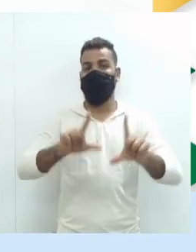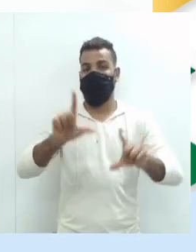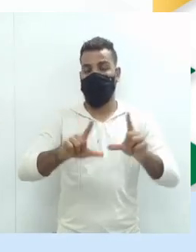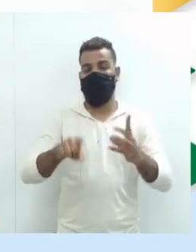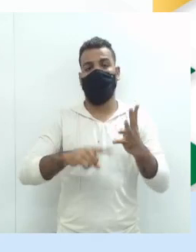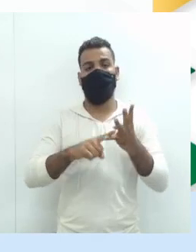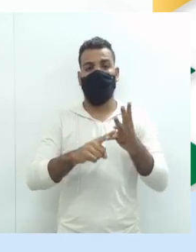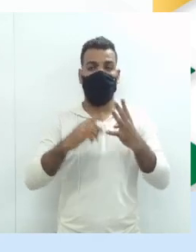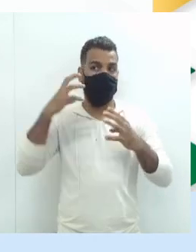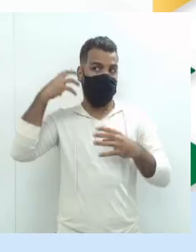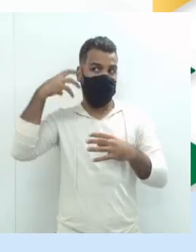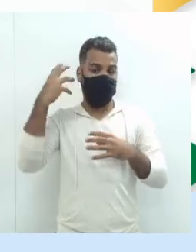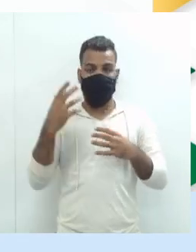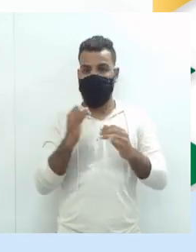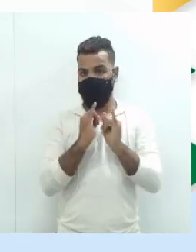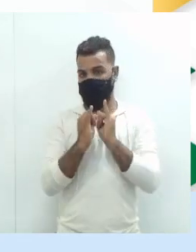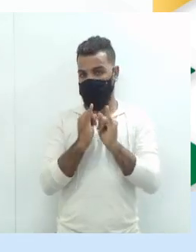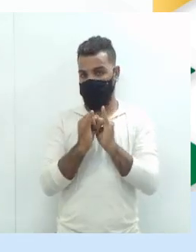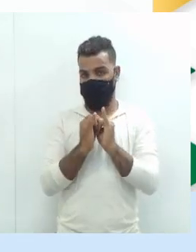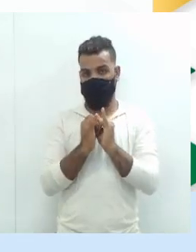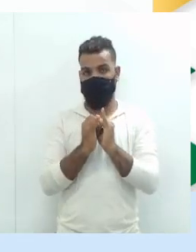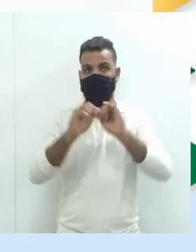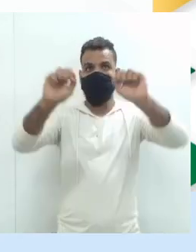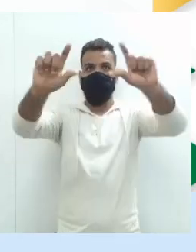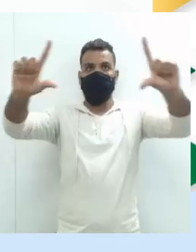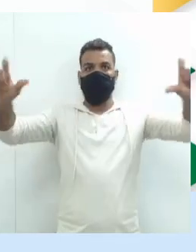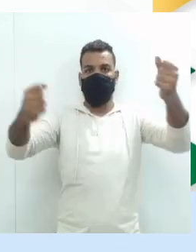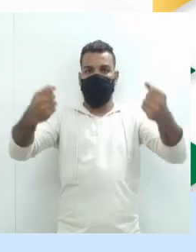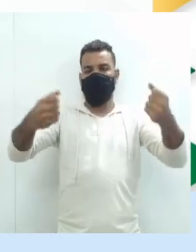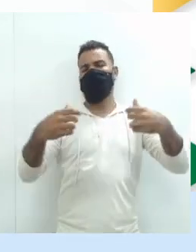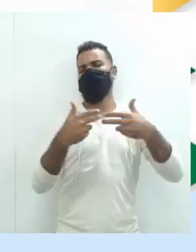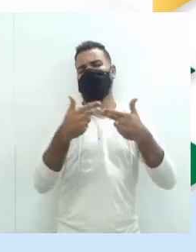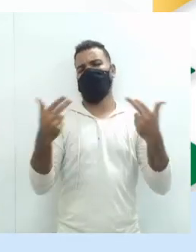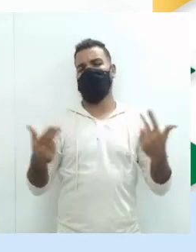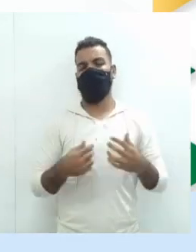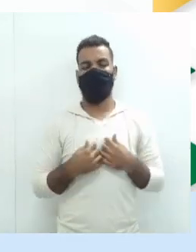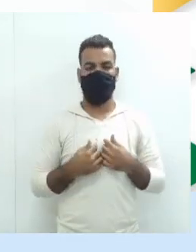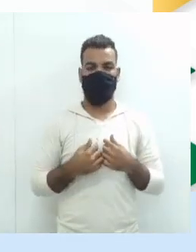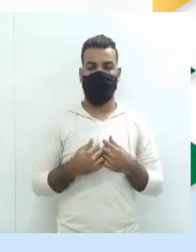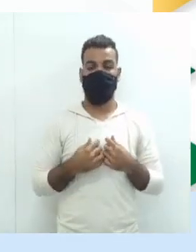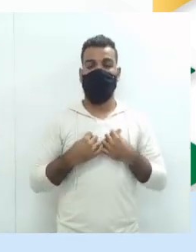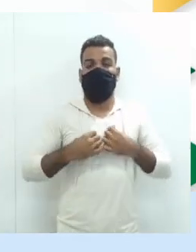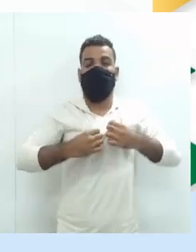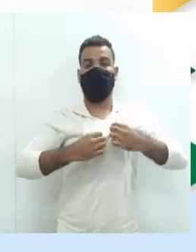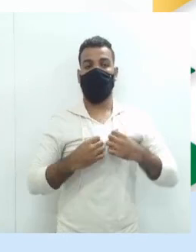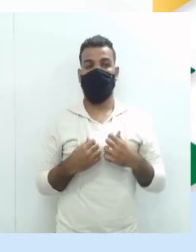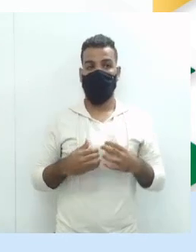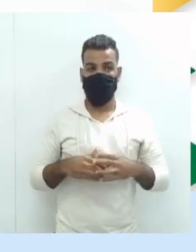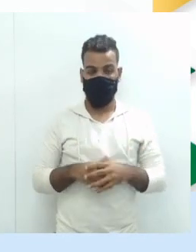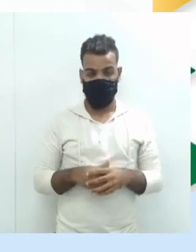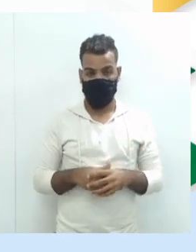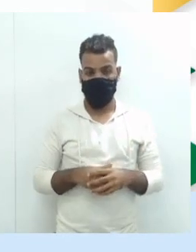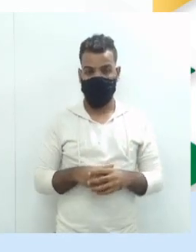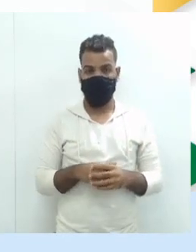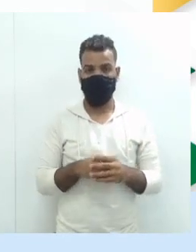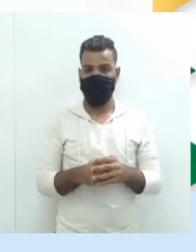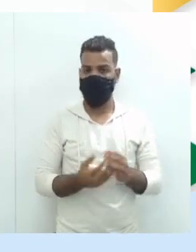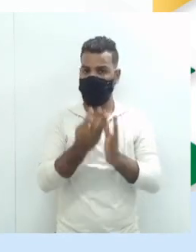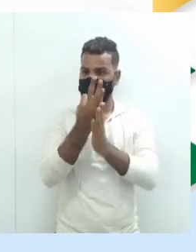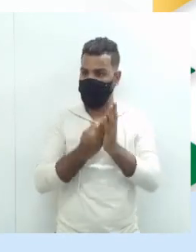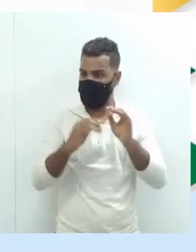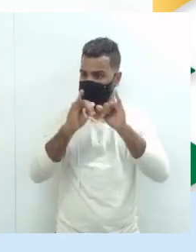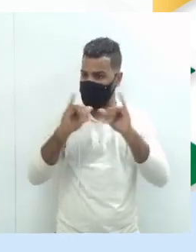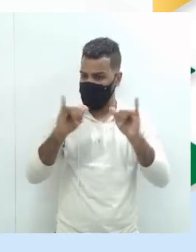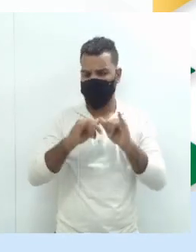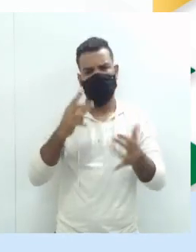televisão, rádio, internet, outdoors, dentre outros. Então, os textos publicitários, gente, estão a todo